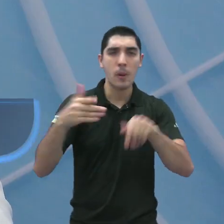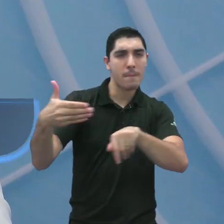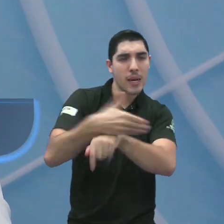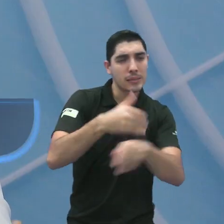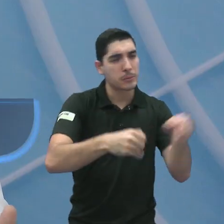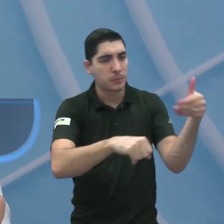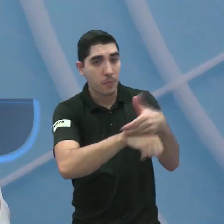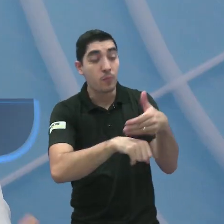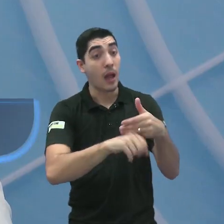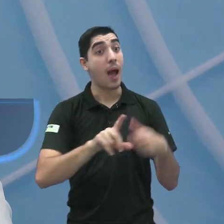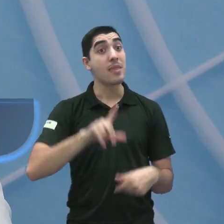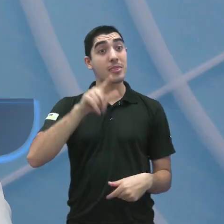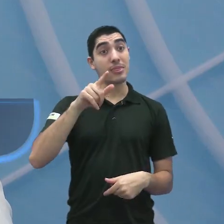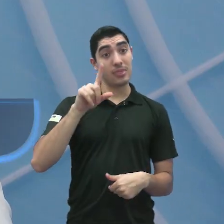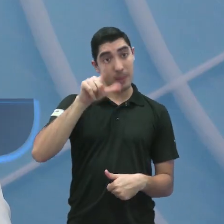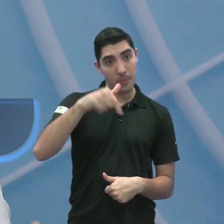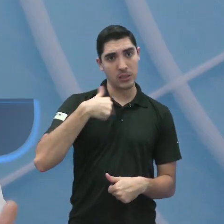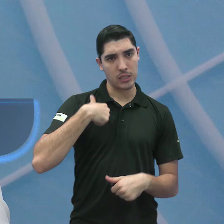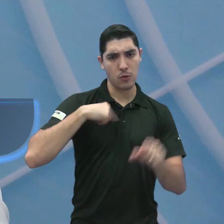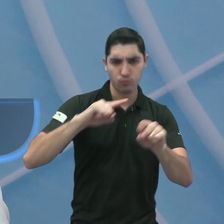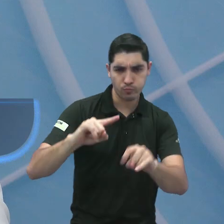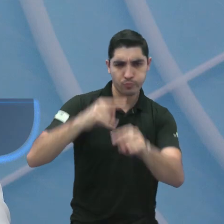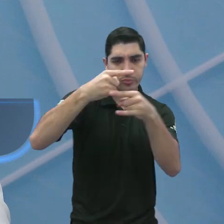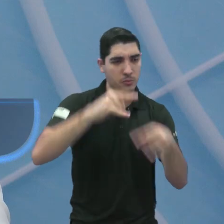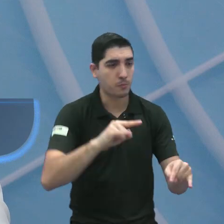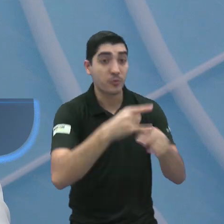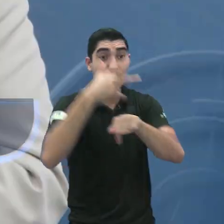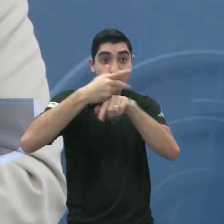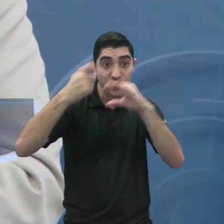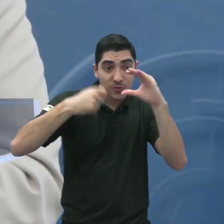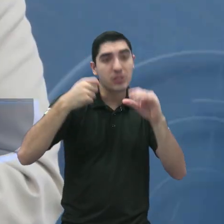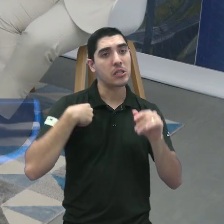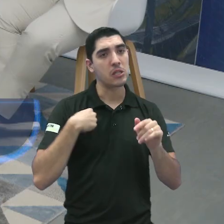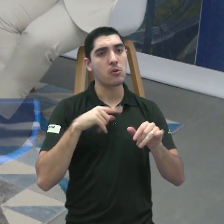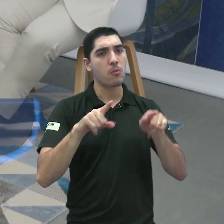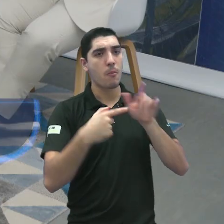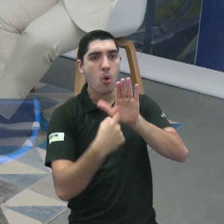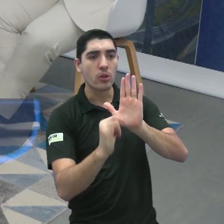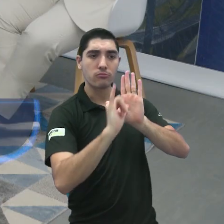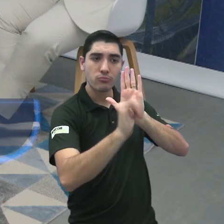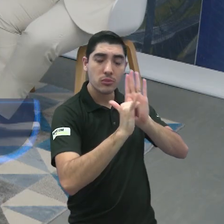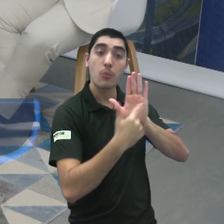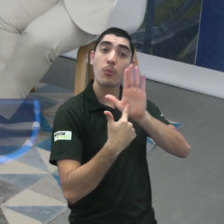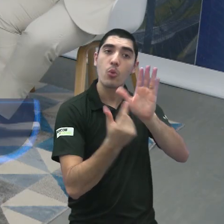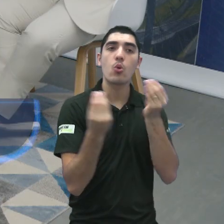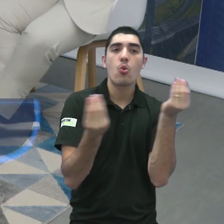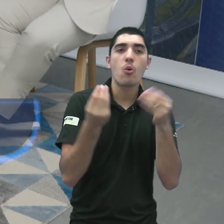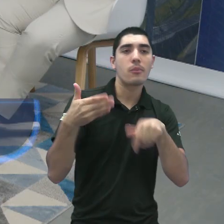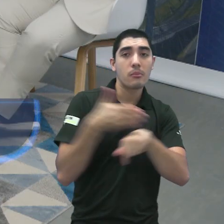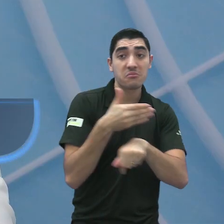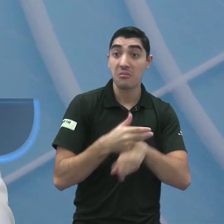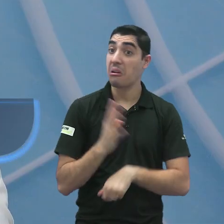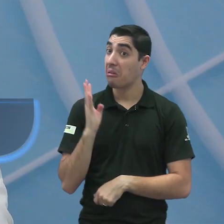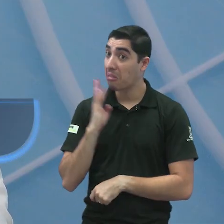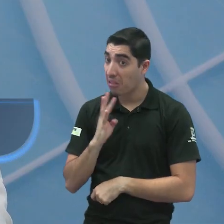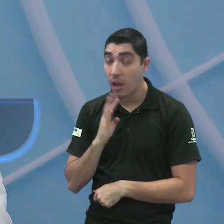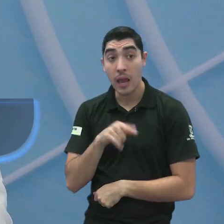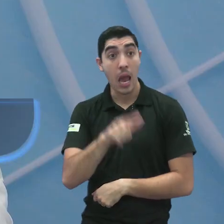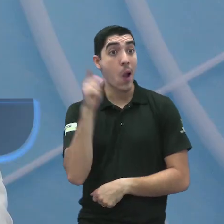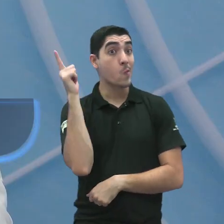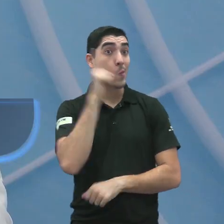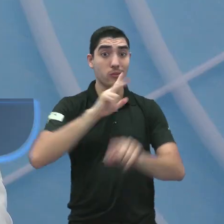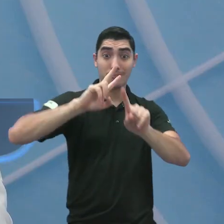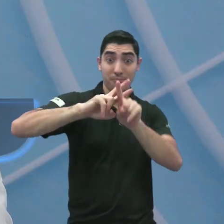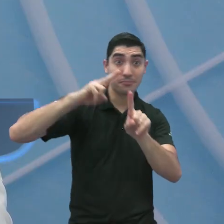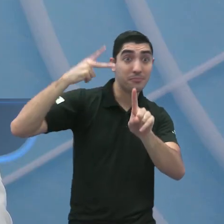com elas, abrindo o edital e mostrando como participar. Muito bacana, né? Isso, e a gente conseguiu quase dobrar a quantidade de